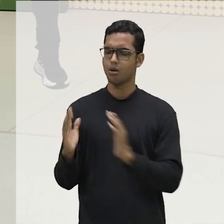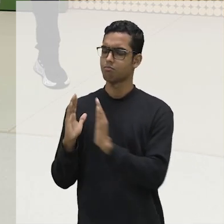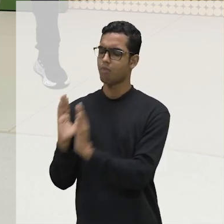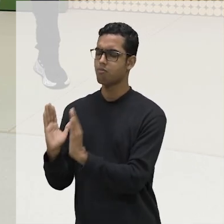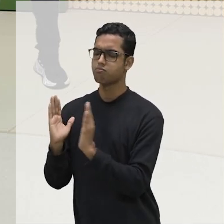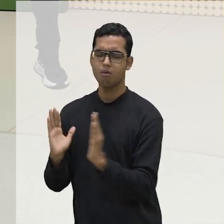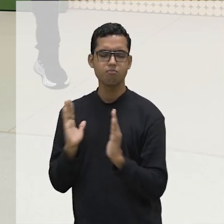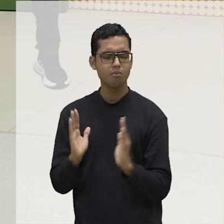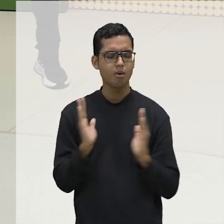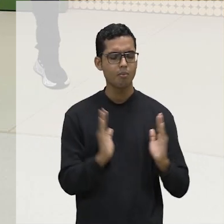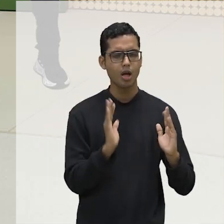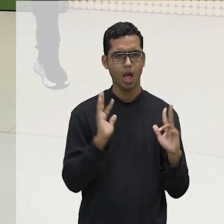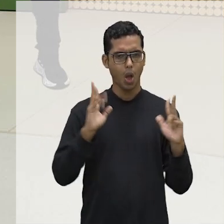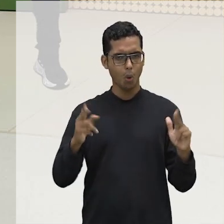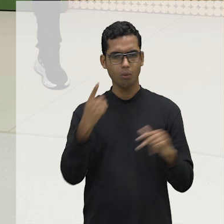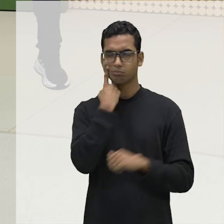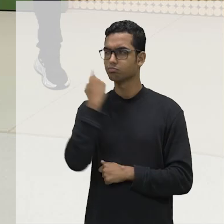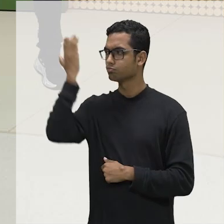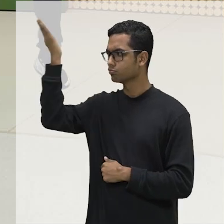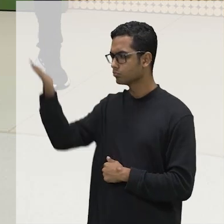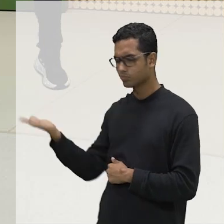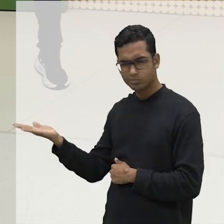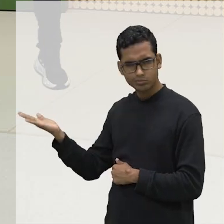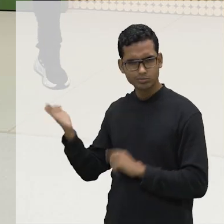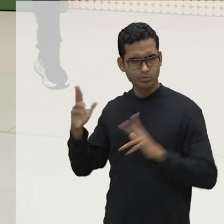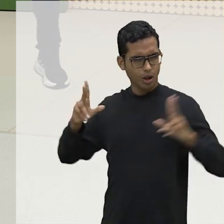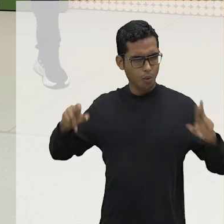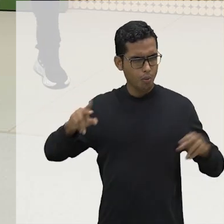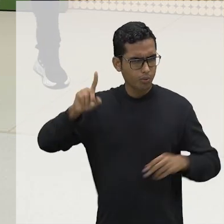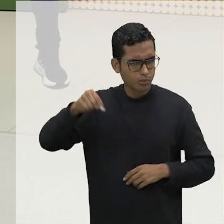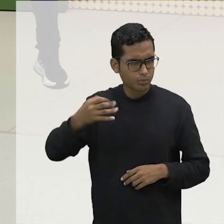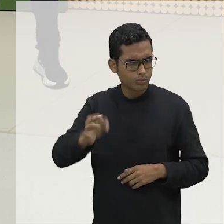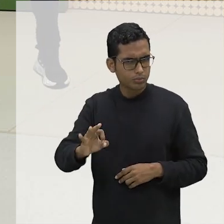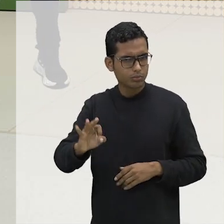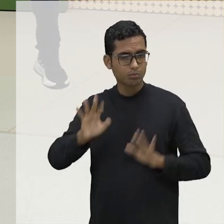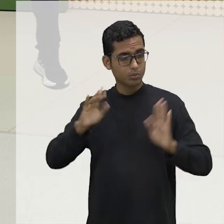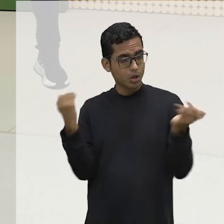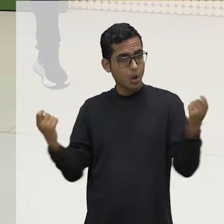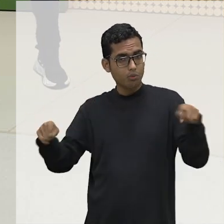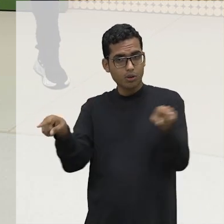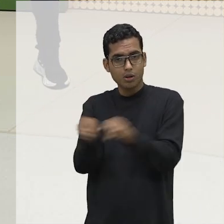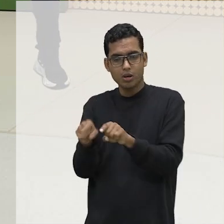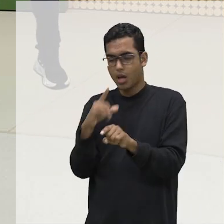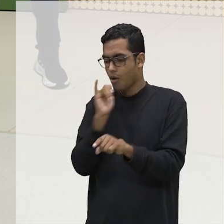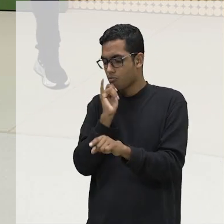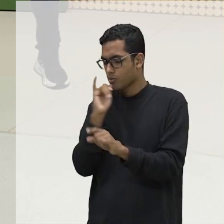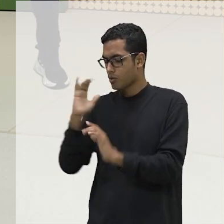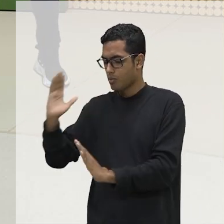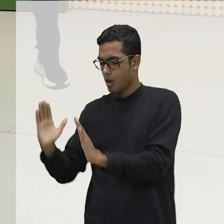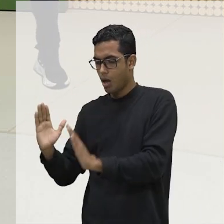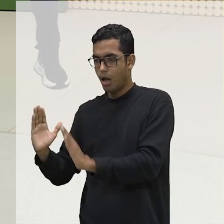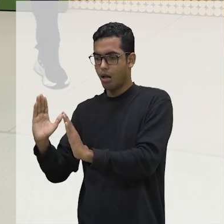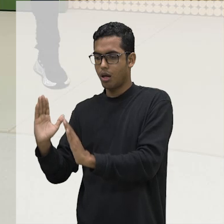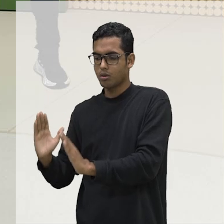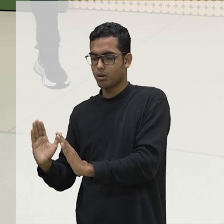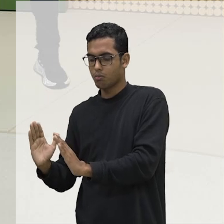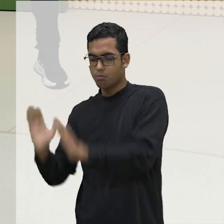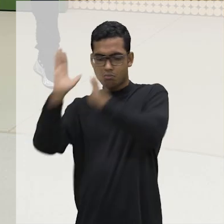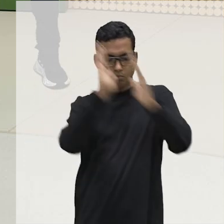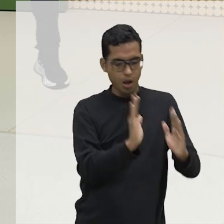da pergunta. Normalmente elas são feitas de forma iterativa, em que uma fase aí do método